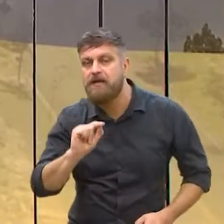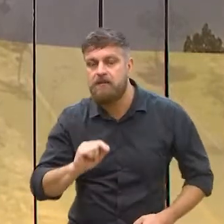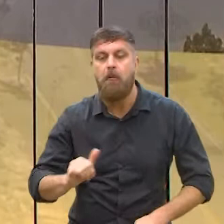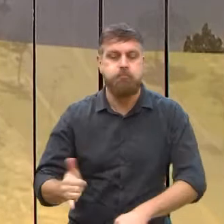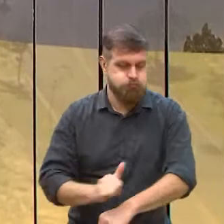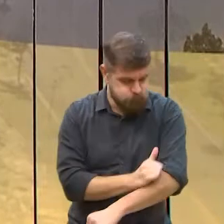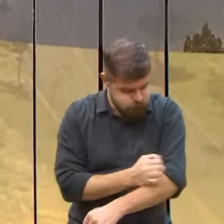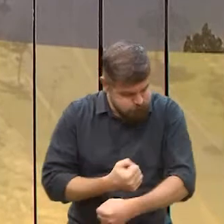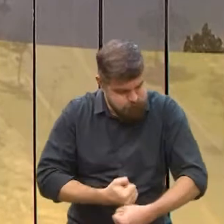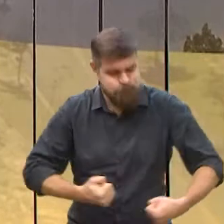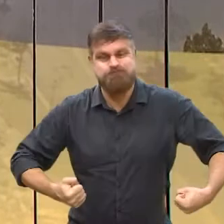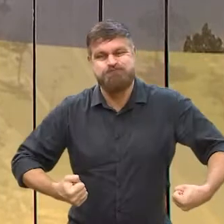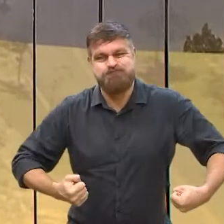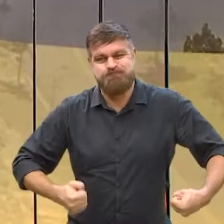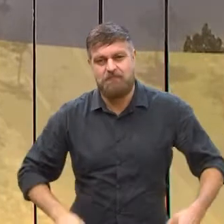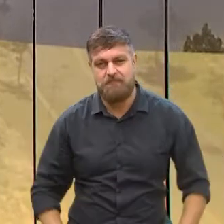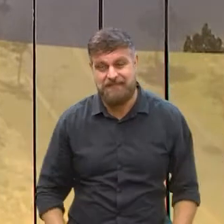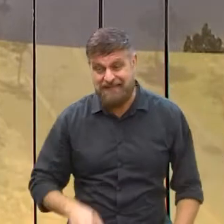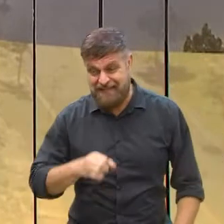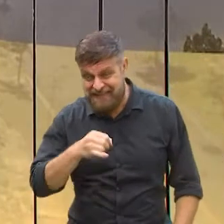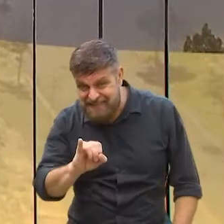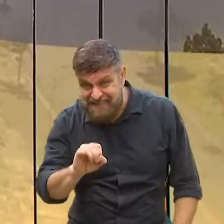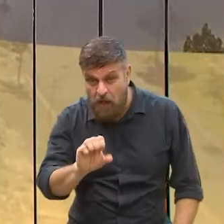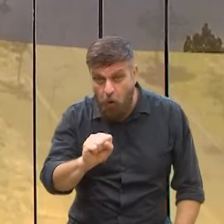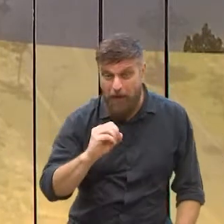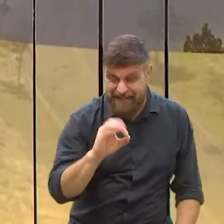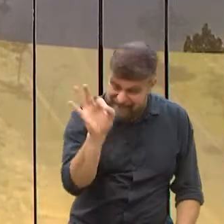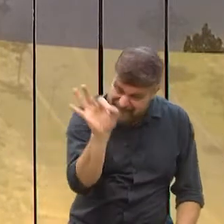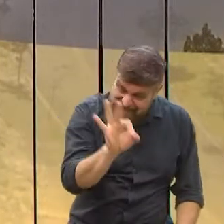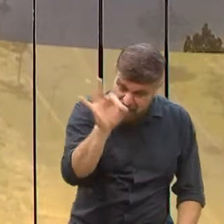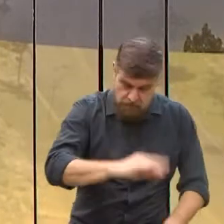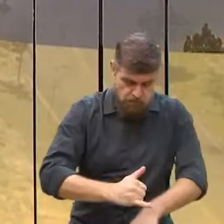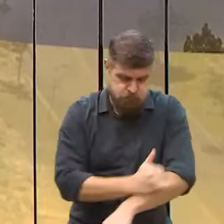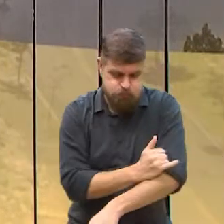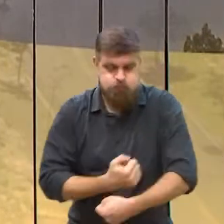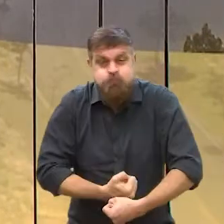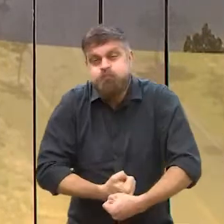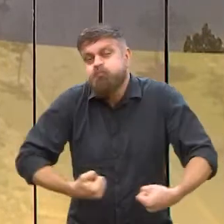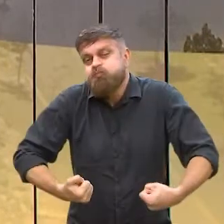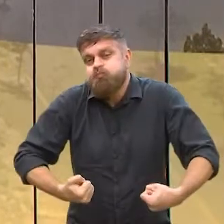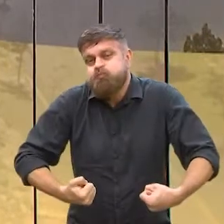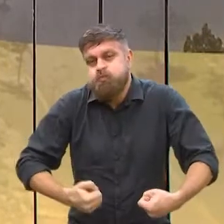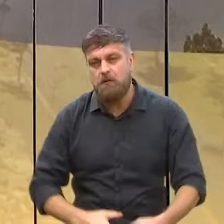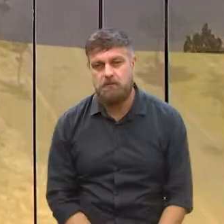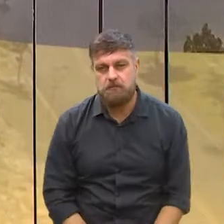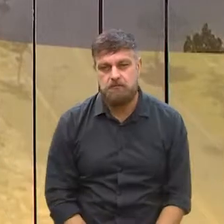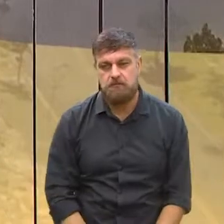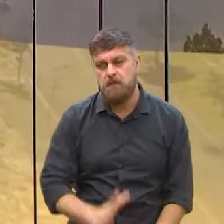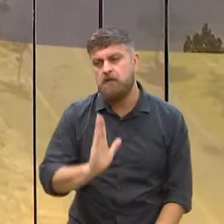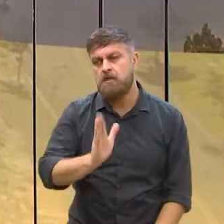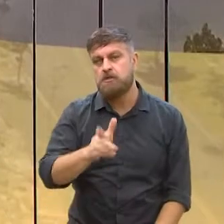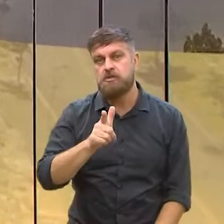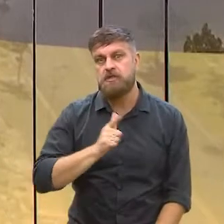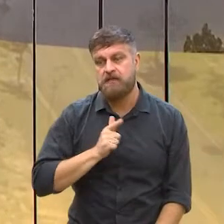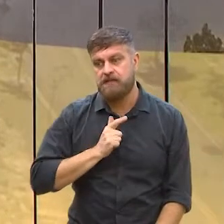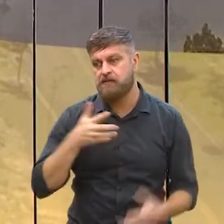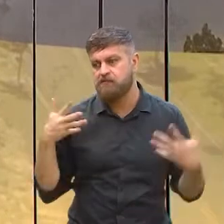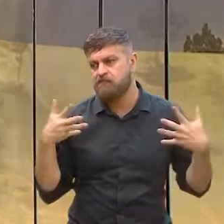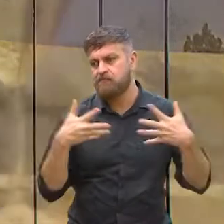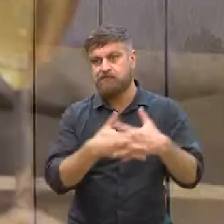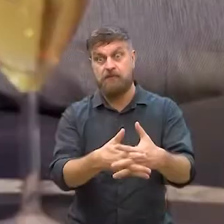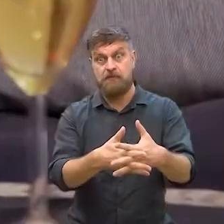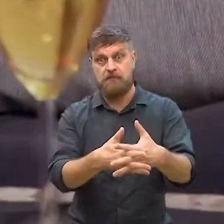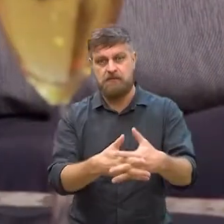obesos. Então, se mais de 80% desses diabéticos têm obesidade, eles já têm uma complicação grave